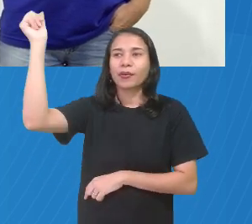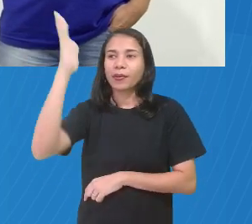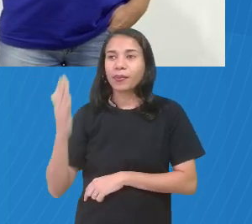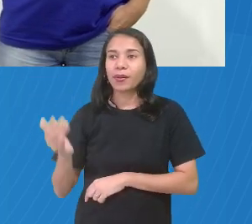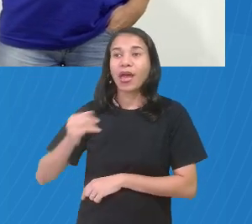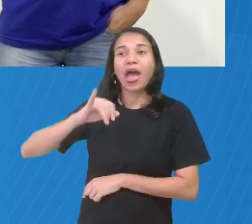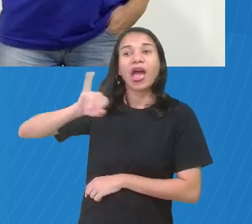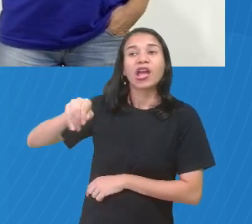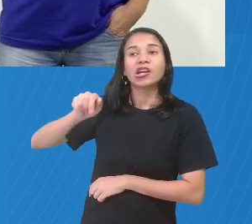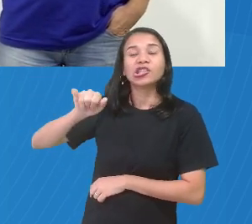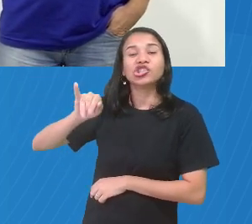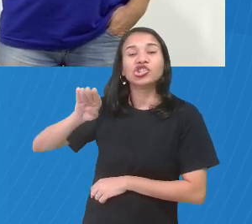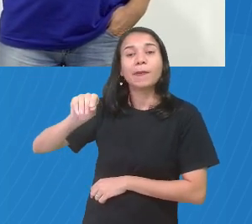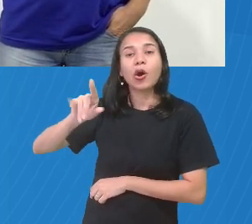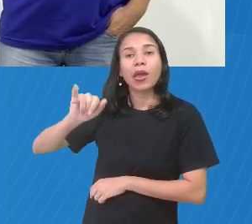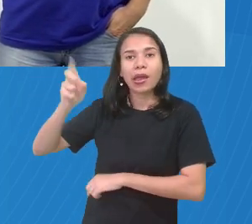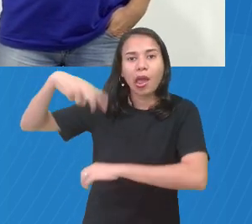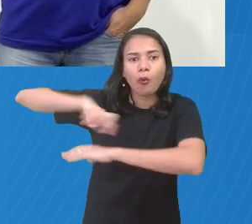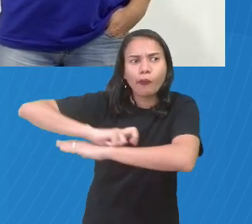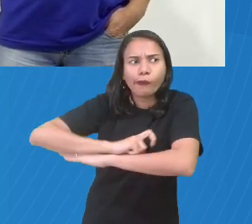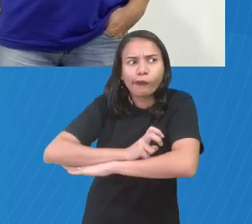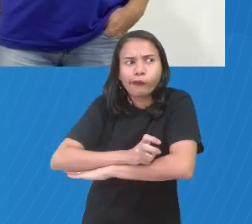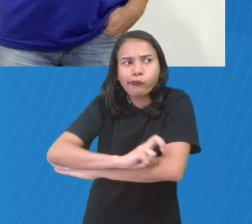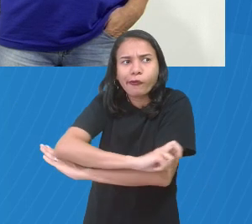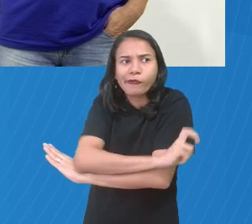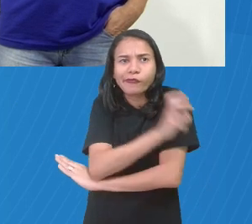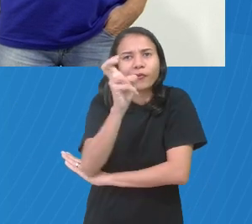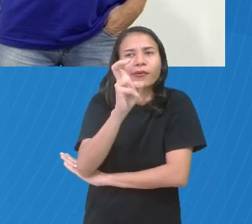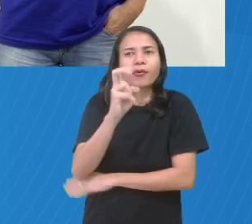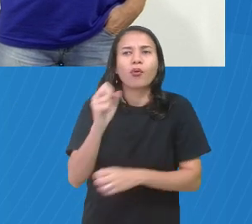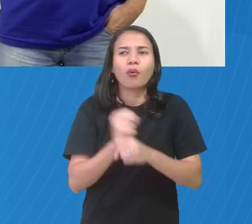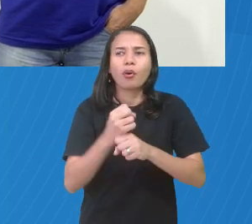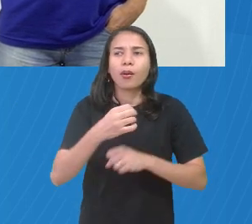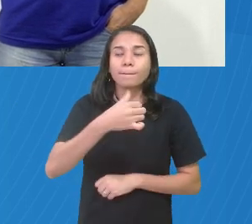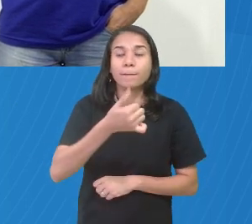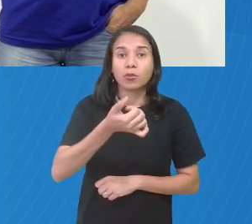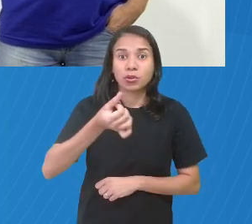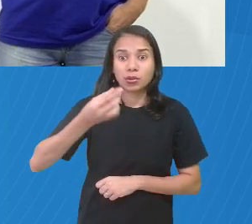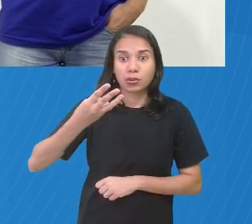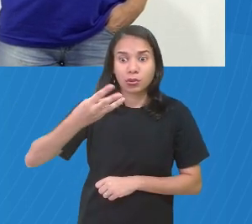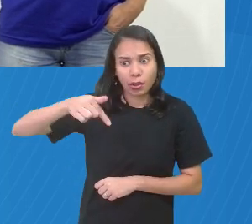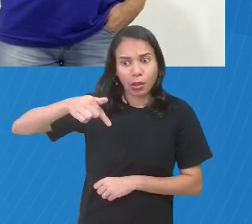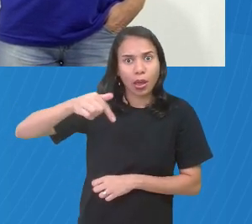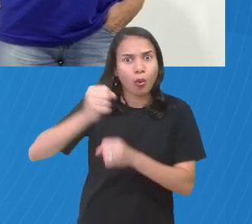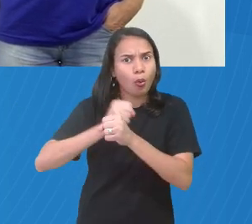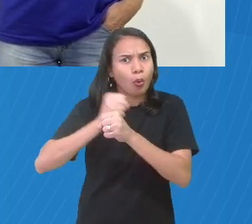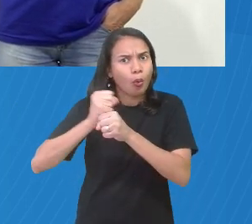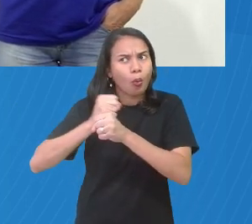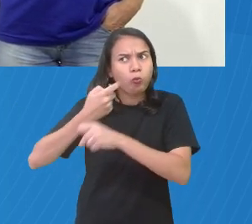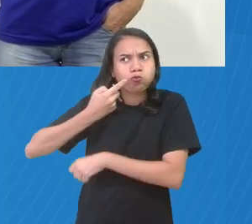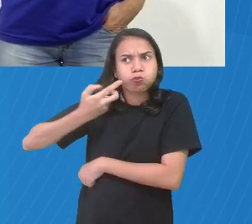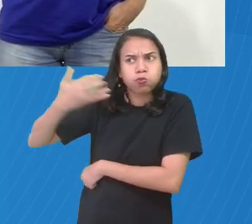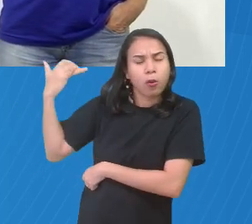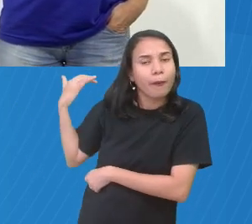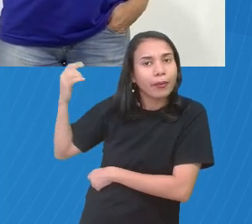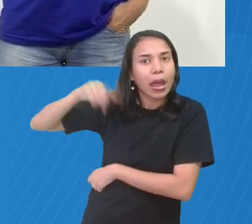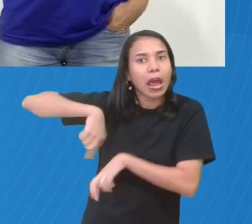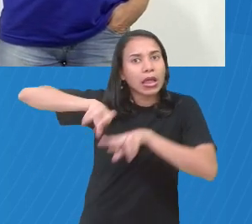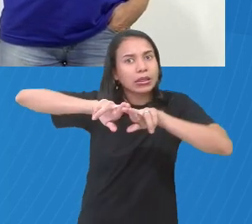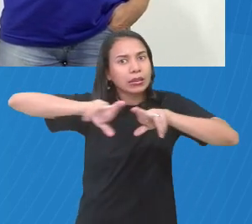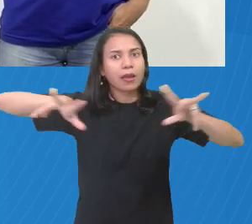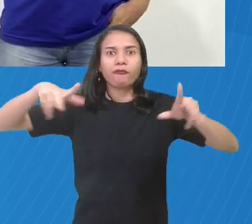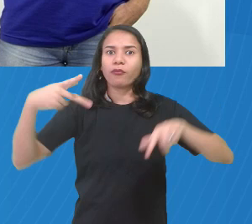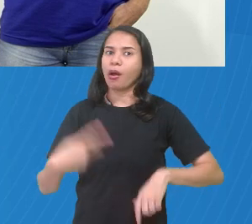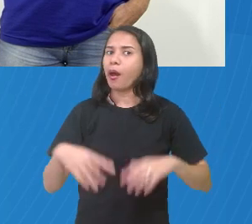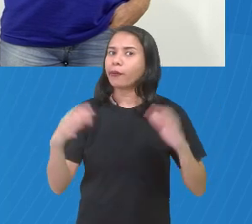com jiboia, de 1637 esse quadro. Vê quanto tempo faz, né? E como era diferente a